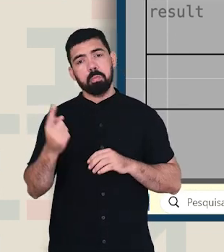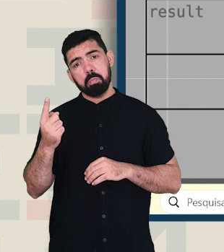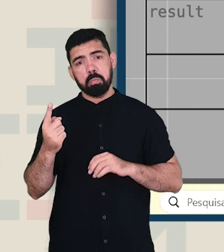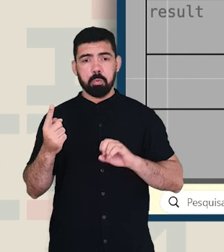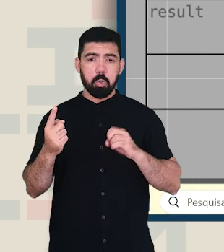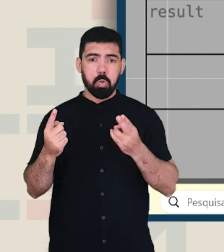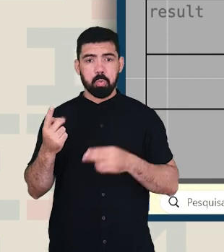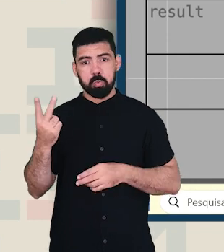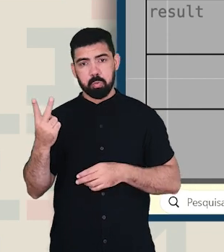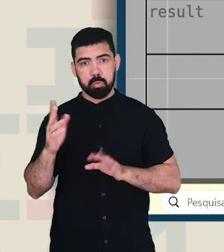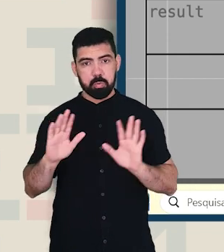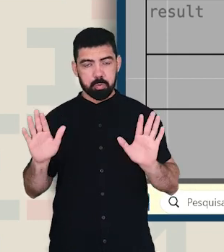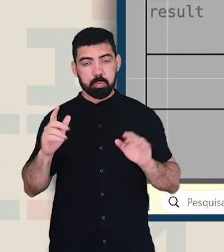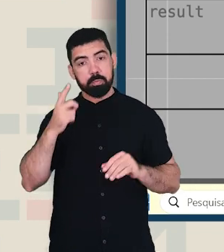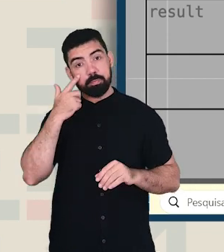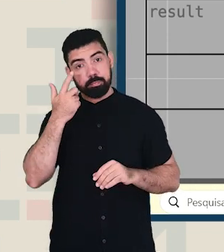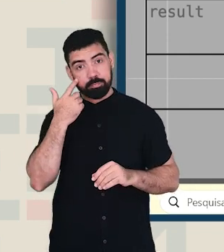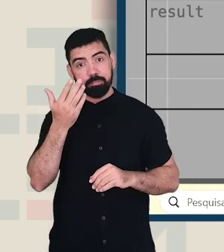dois.